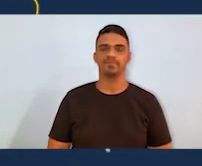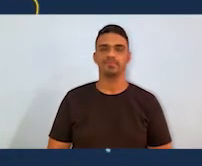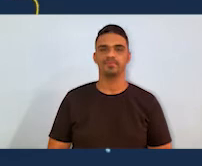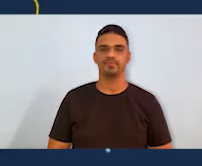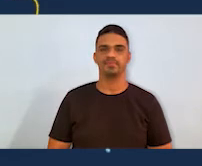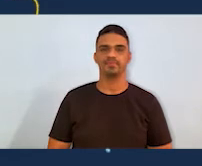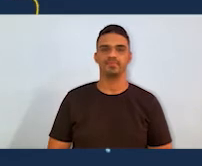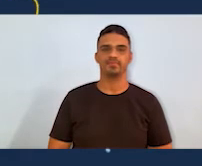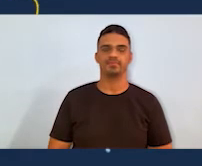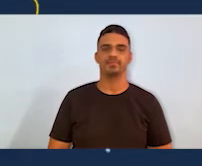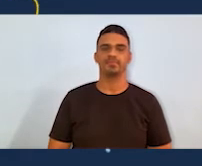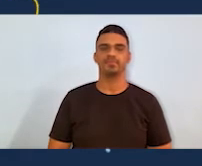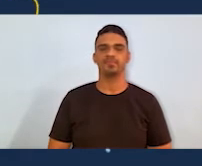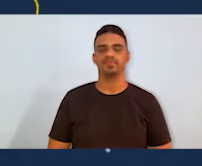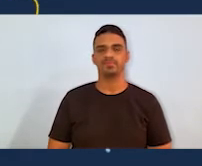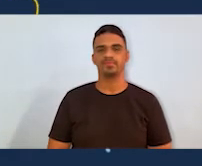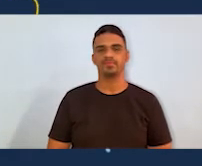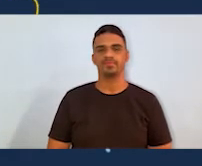Opa.